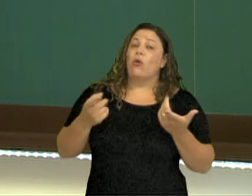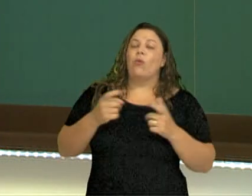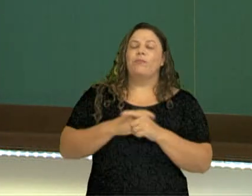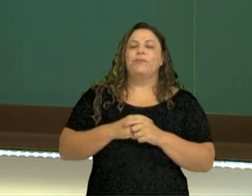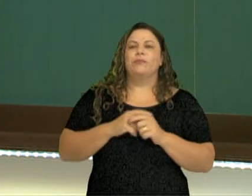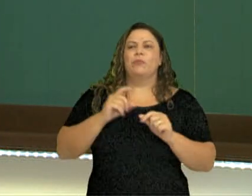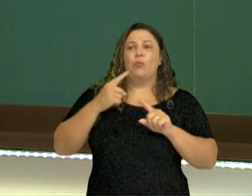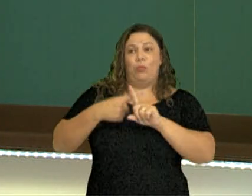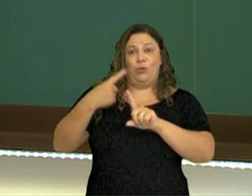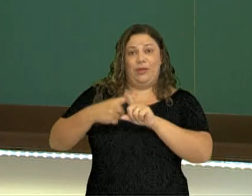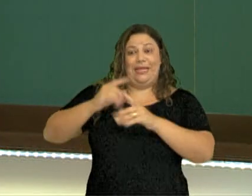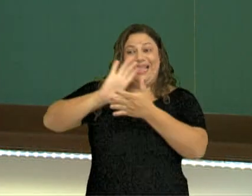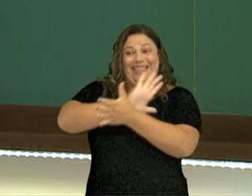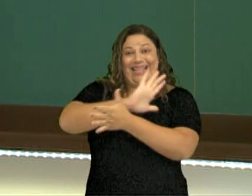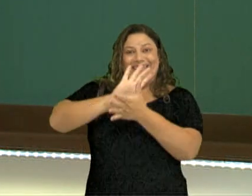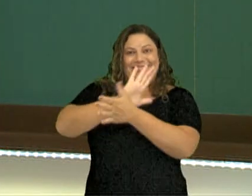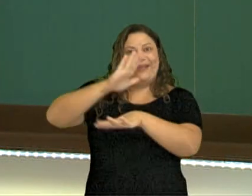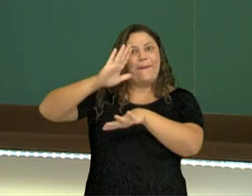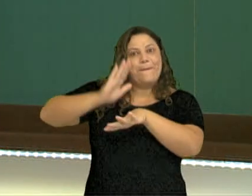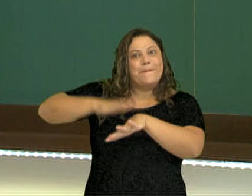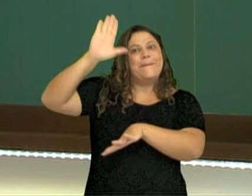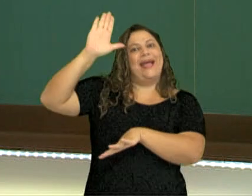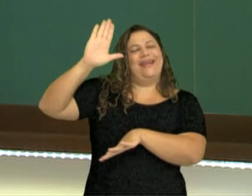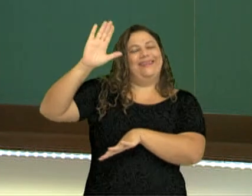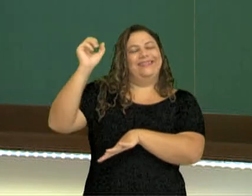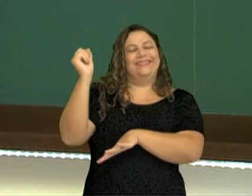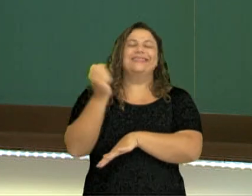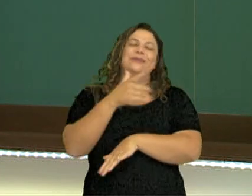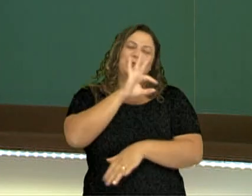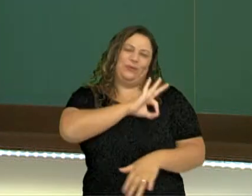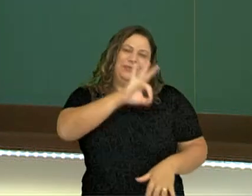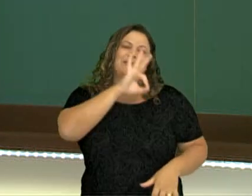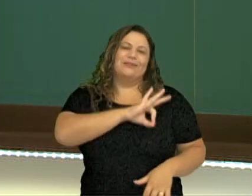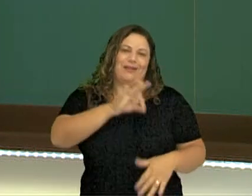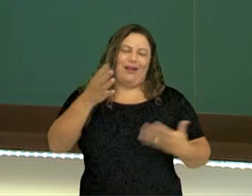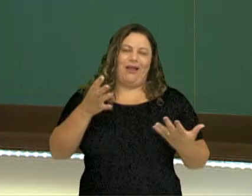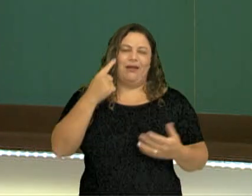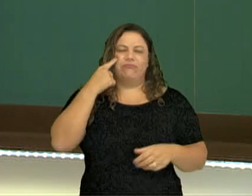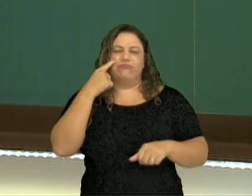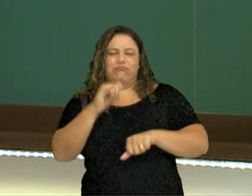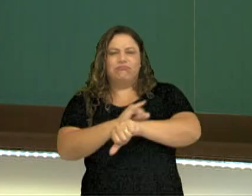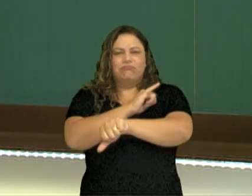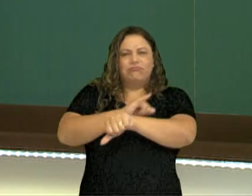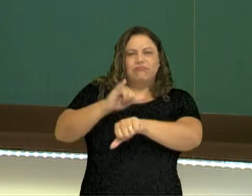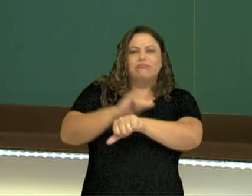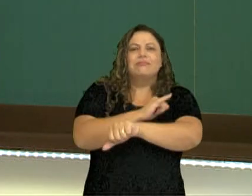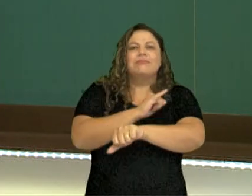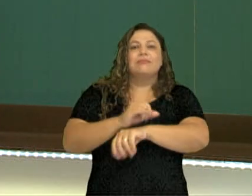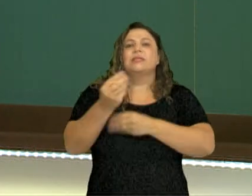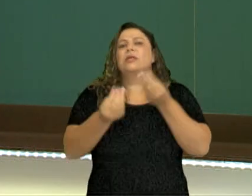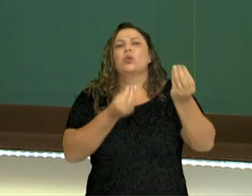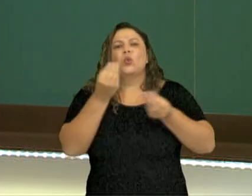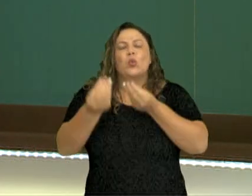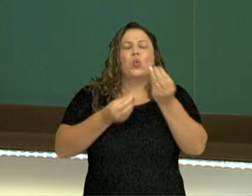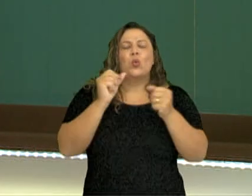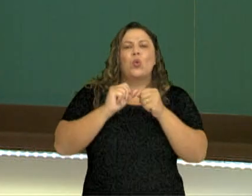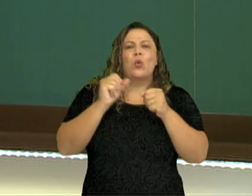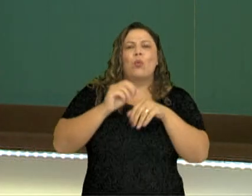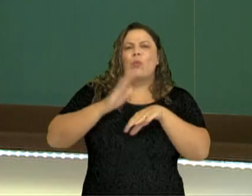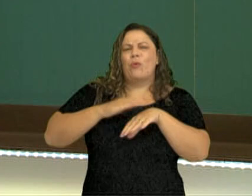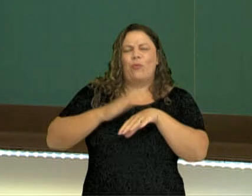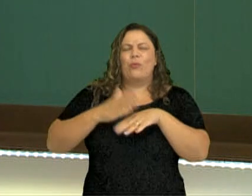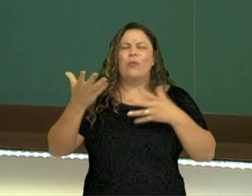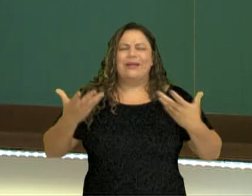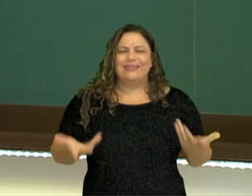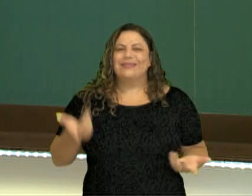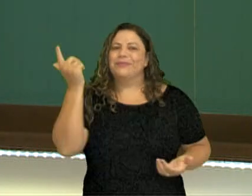está gastando mais do que a gente ganha. Então, a gente tem que achar estratégias de como fazer para sair desse